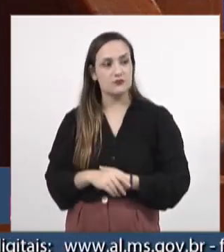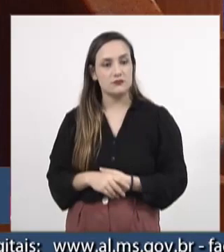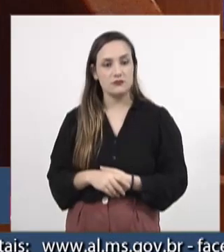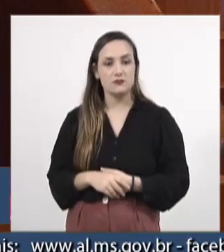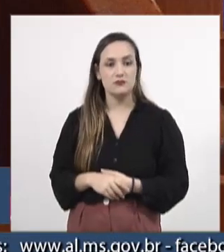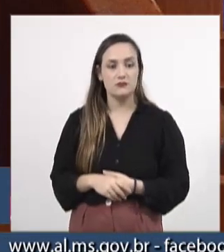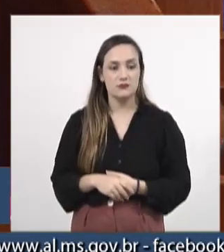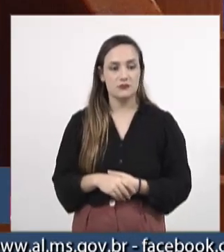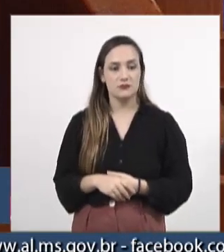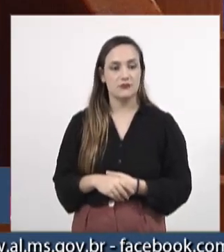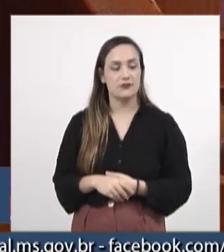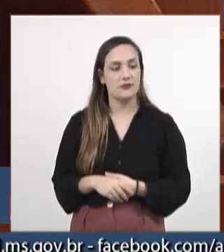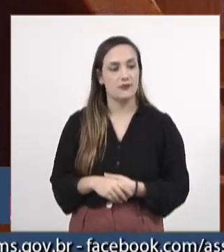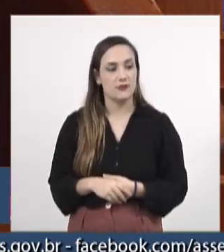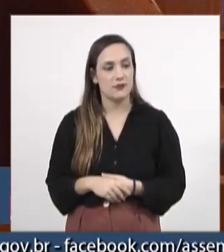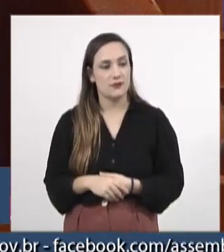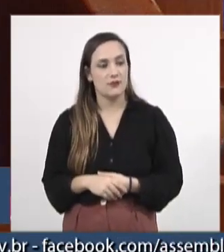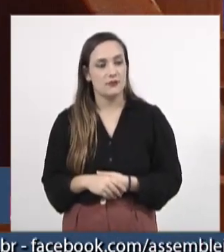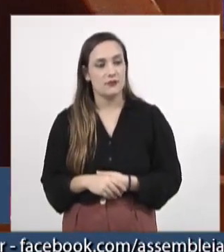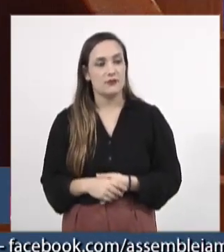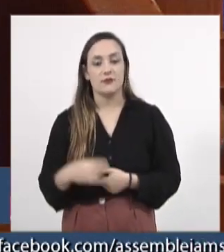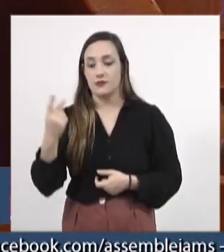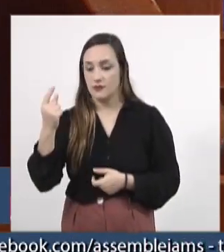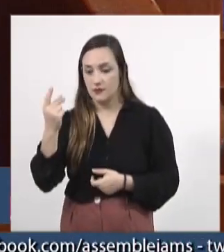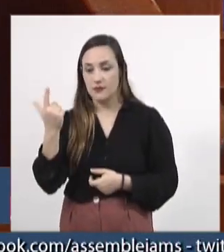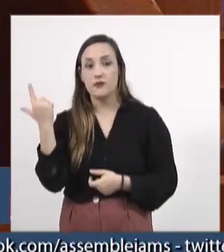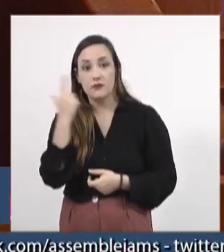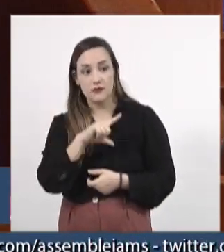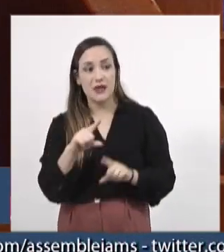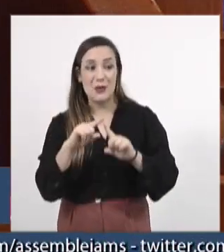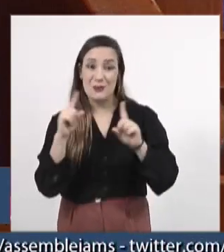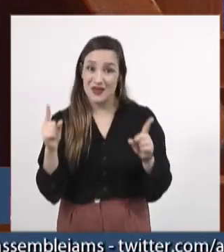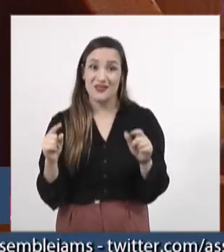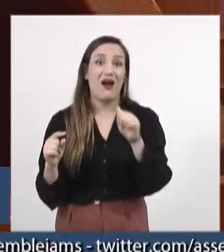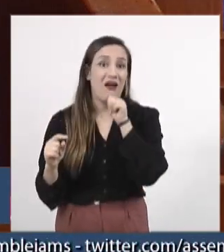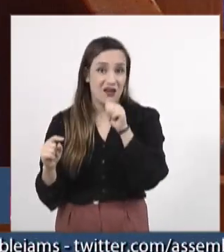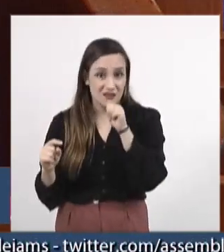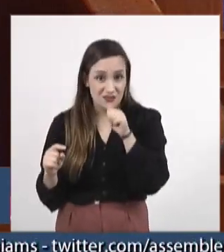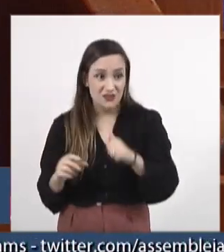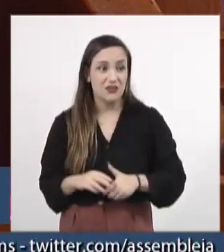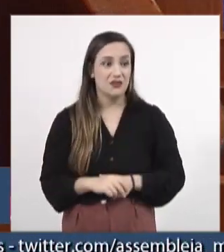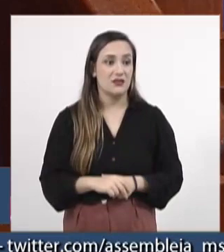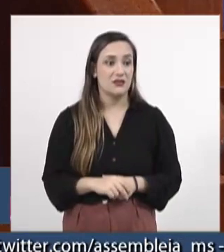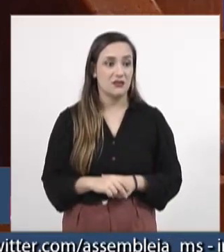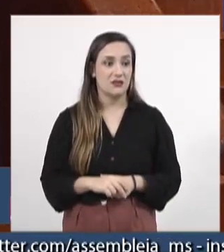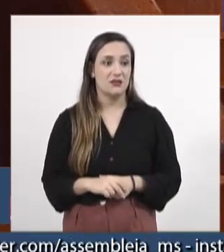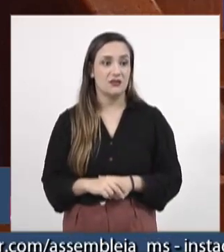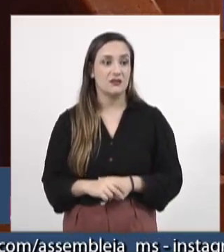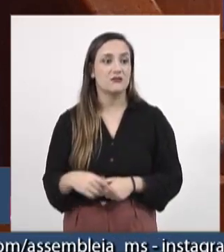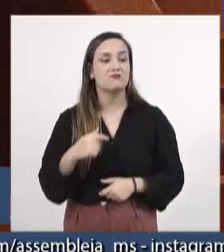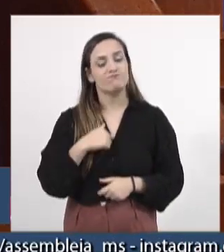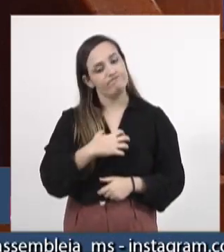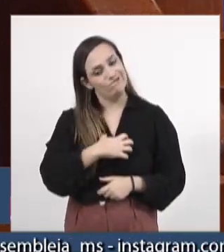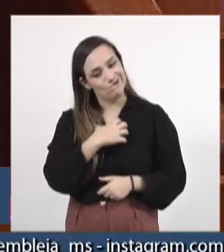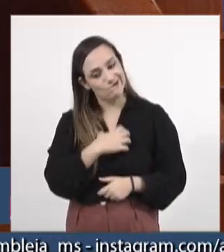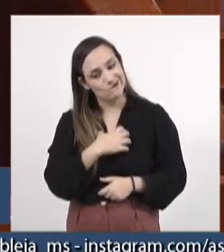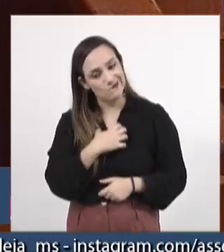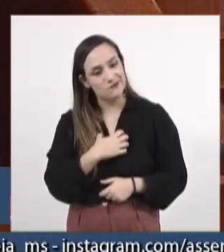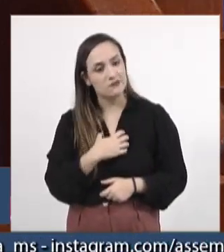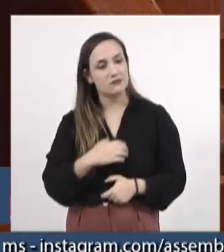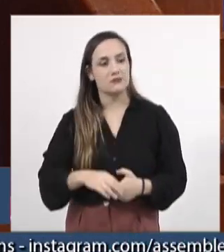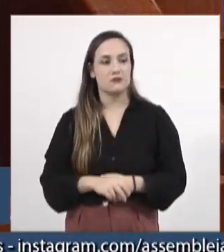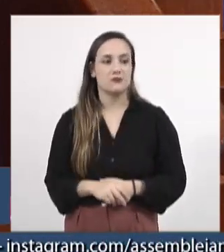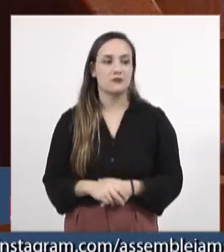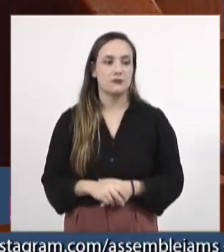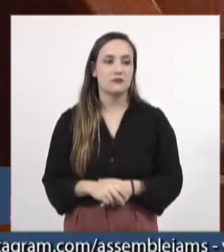receber, portanto, essa transferência de rendas. Mas, ainda assim, fica aqui a nossa indignação